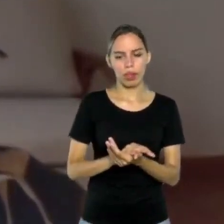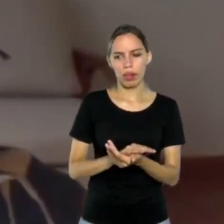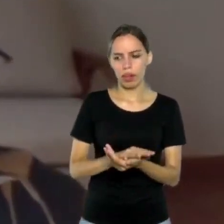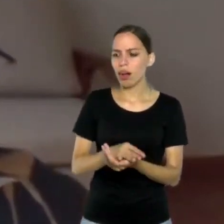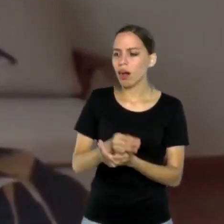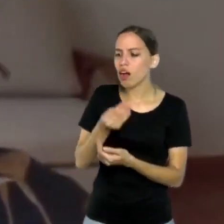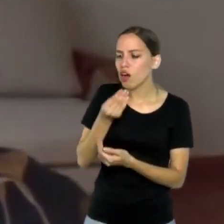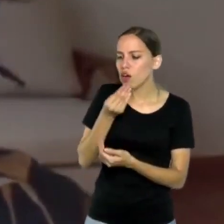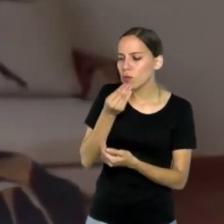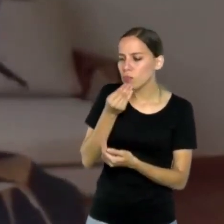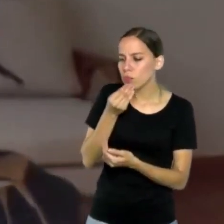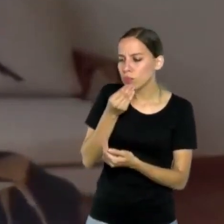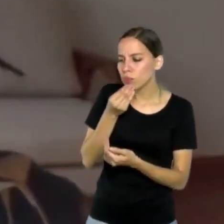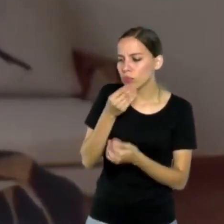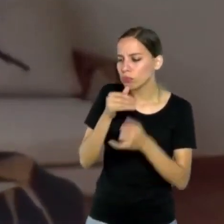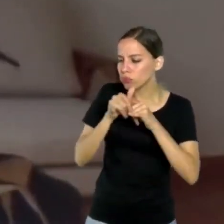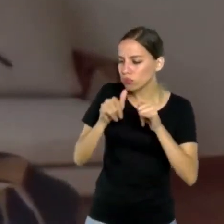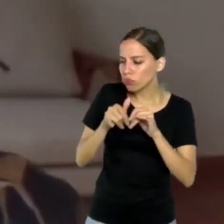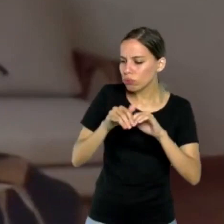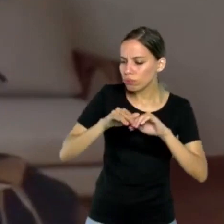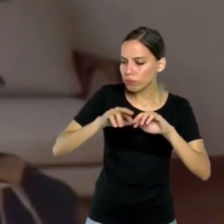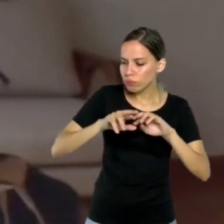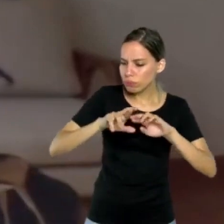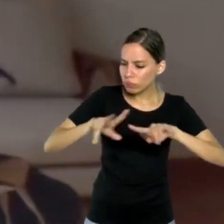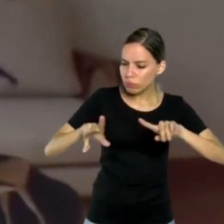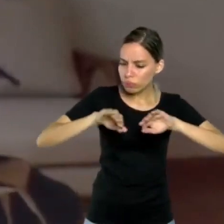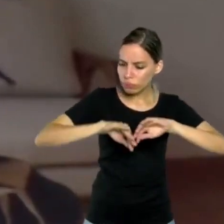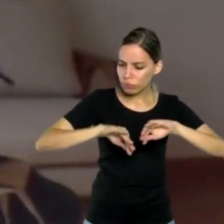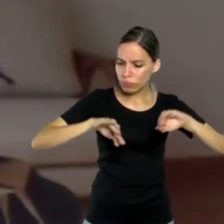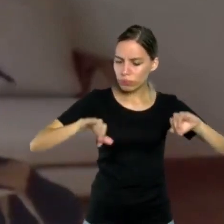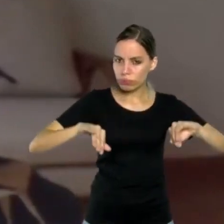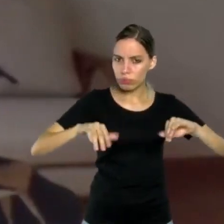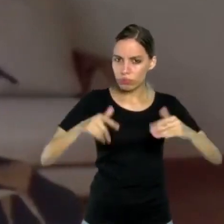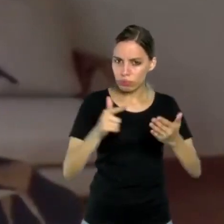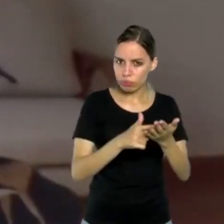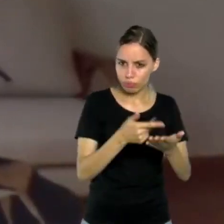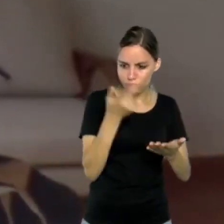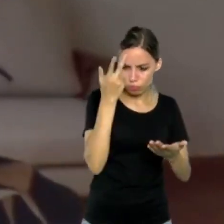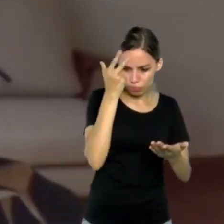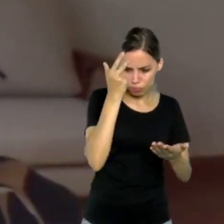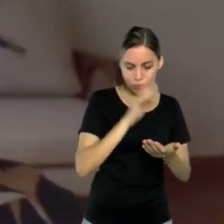Acho que, enfim, é um luxo. Fiquei super grata, super feliz